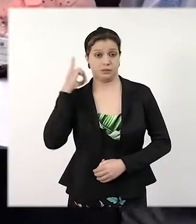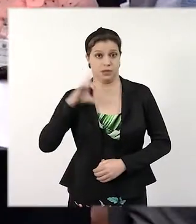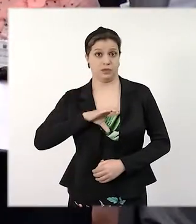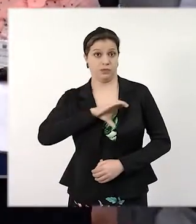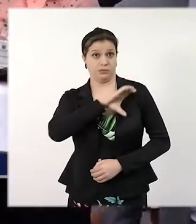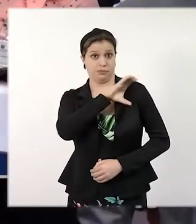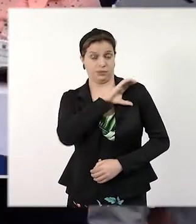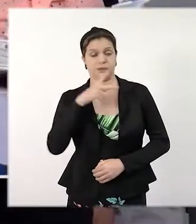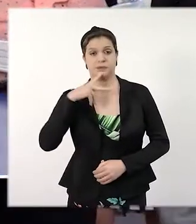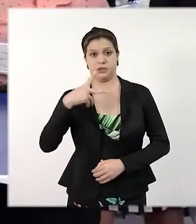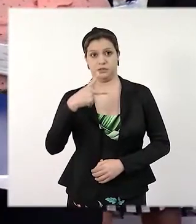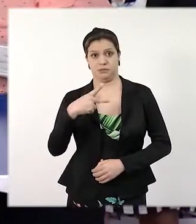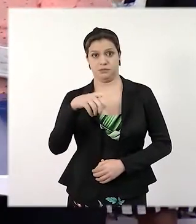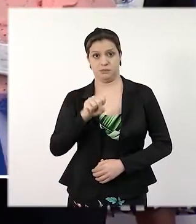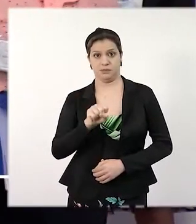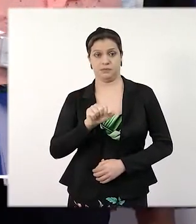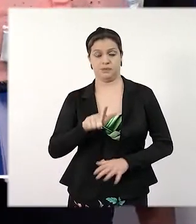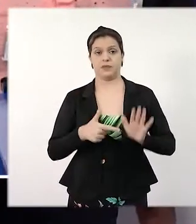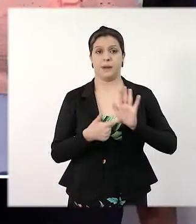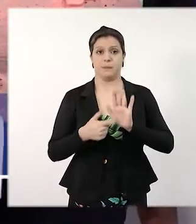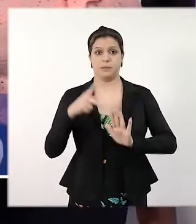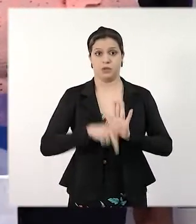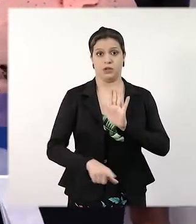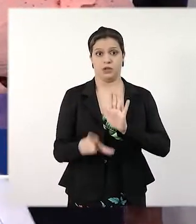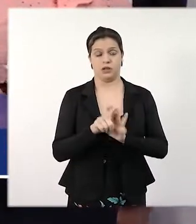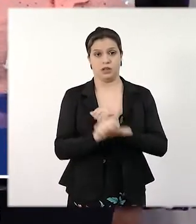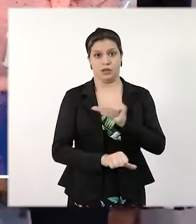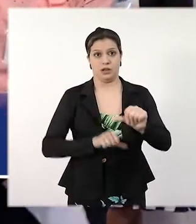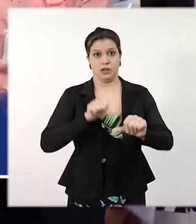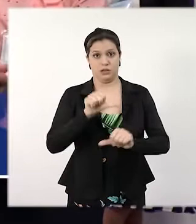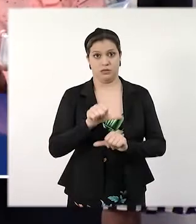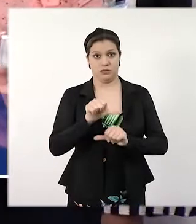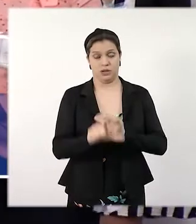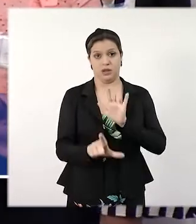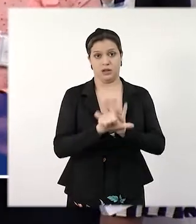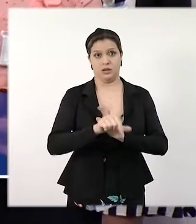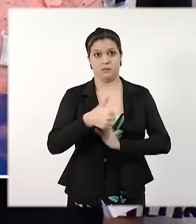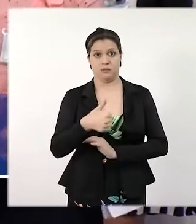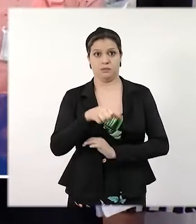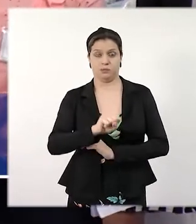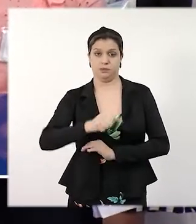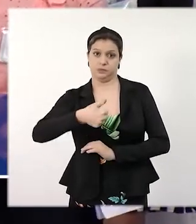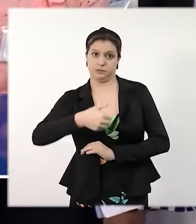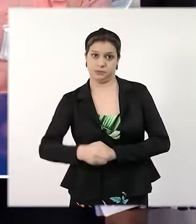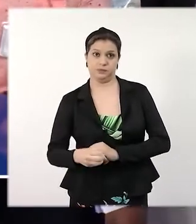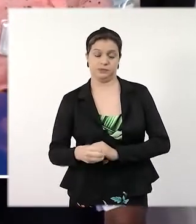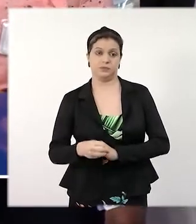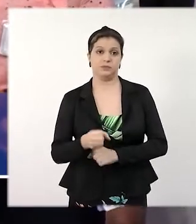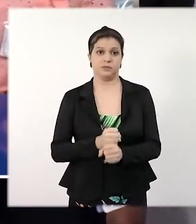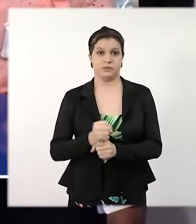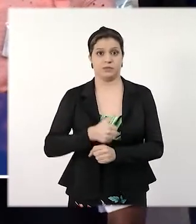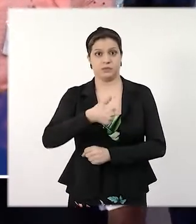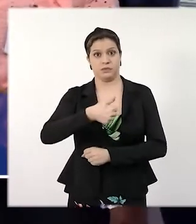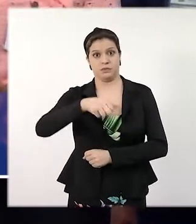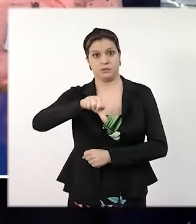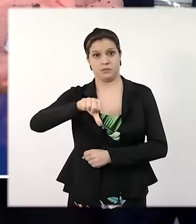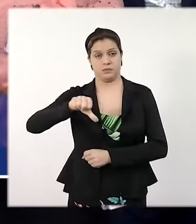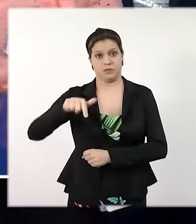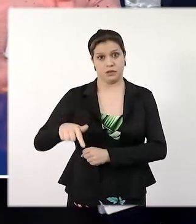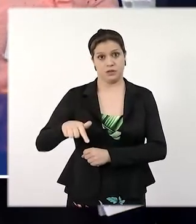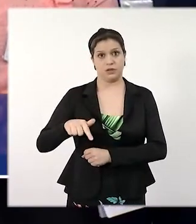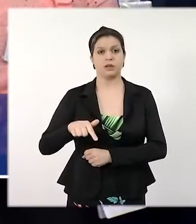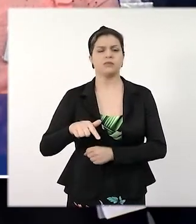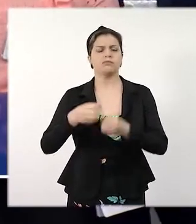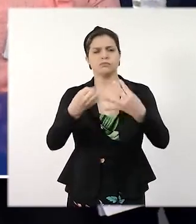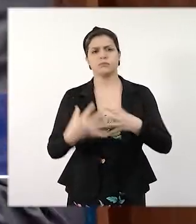deputado Capitão Contar, do PSL, apresentou um projeto de lei que altera e acrescenta a Lei 1810 de